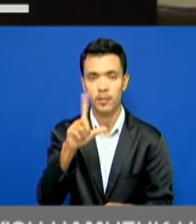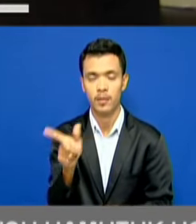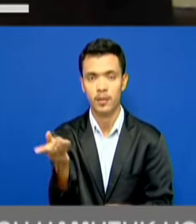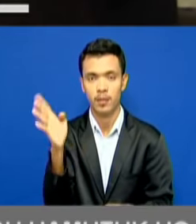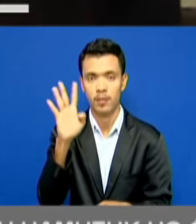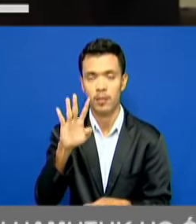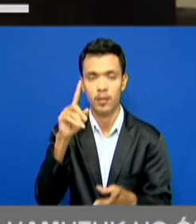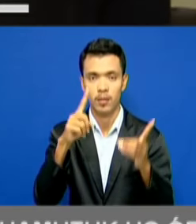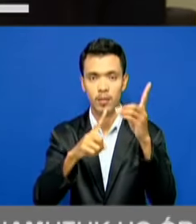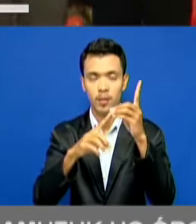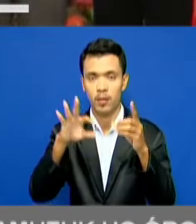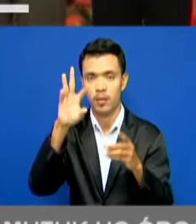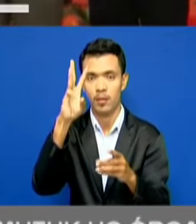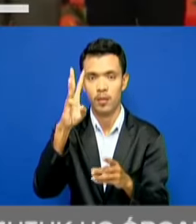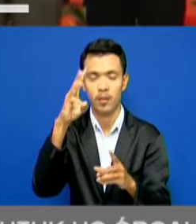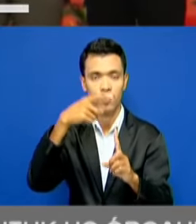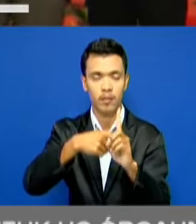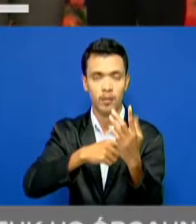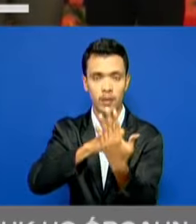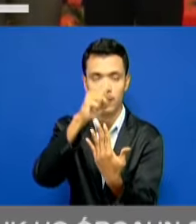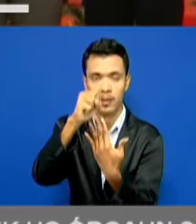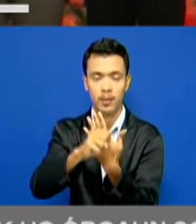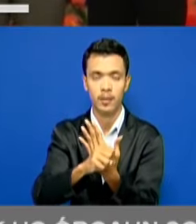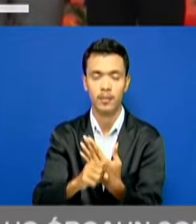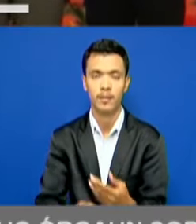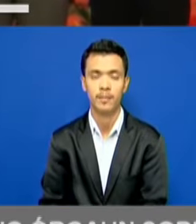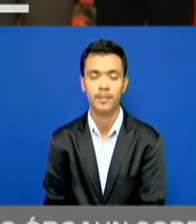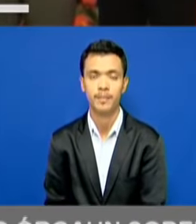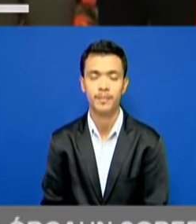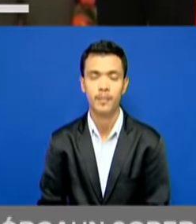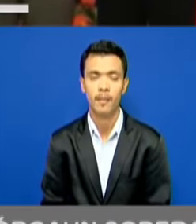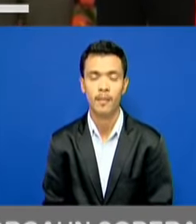Lorongneng, Fulan Setembro. Arsenio Suarez, RTTL.